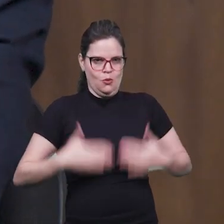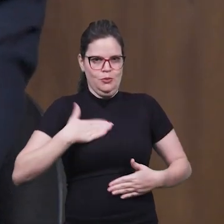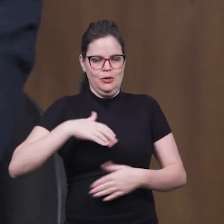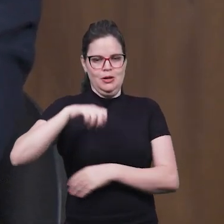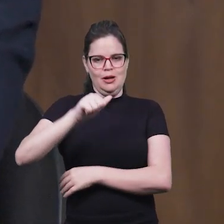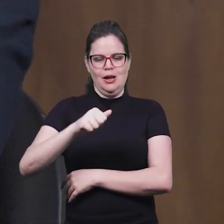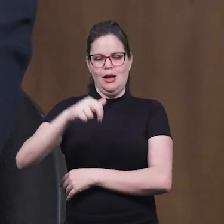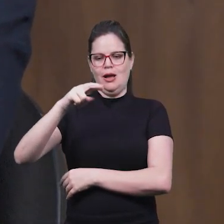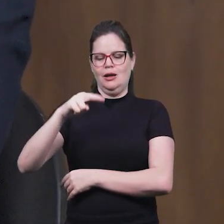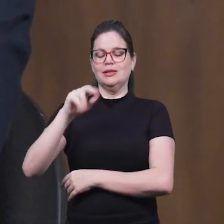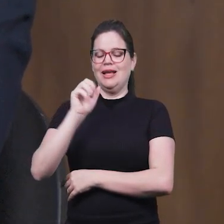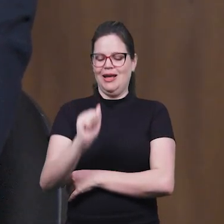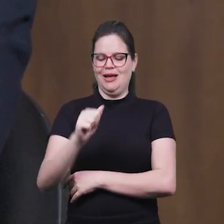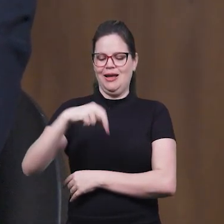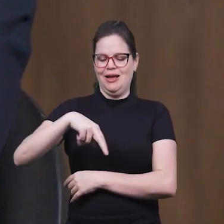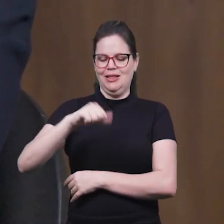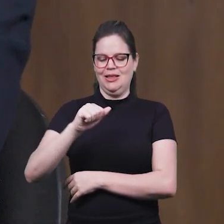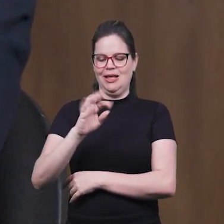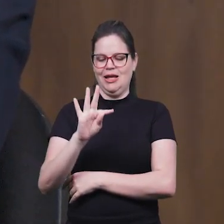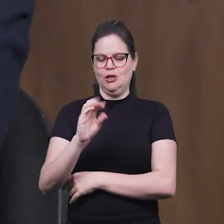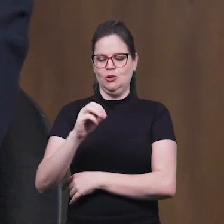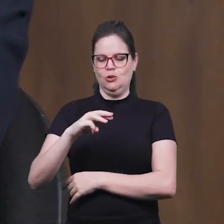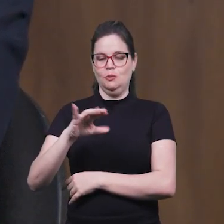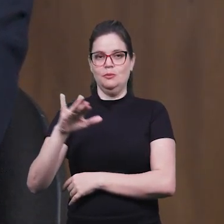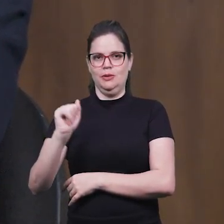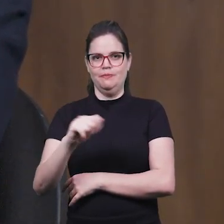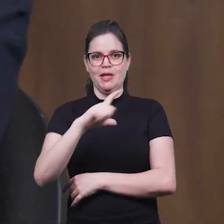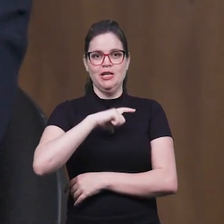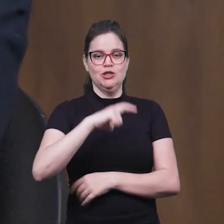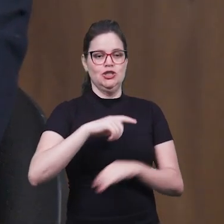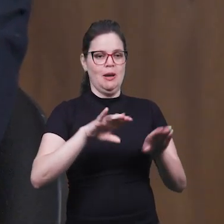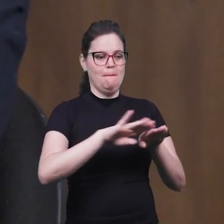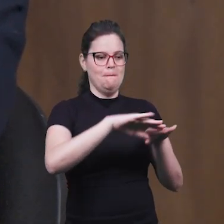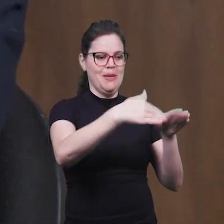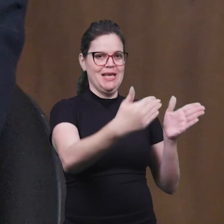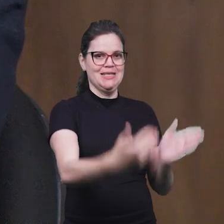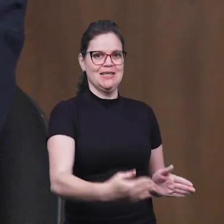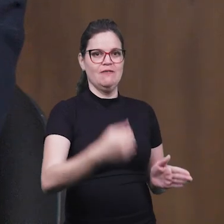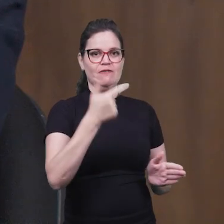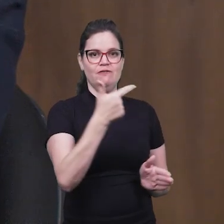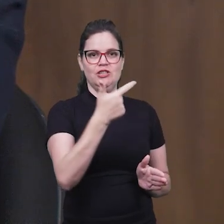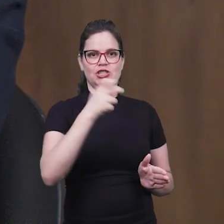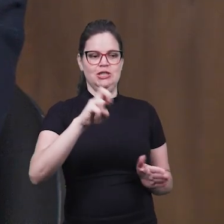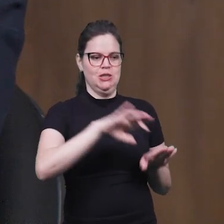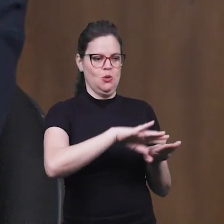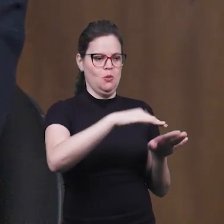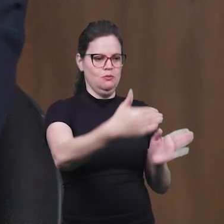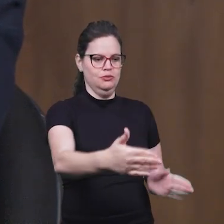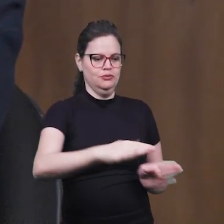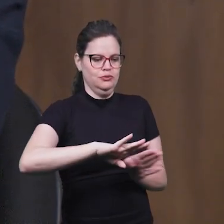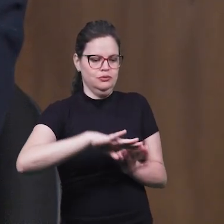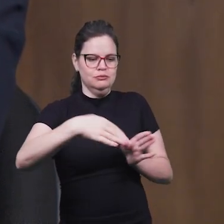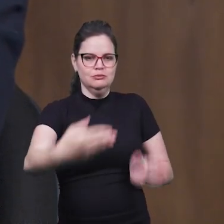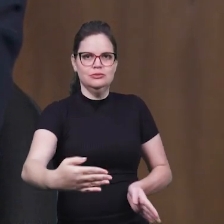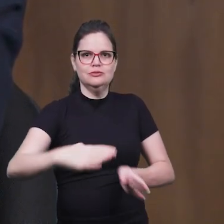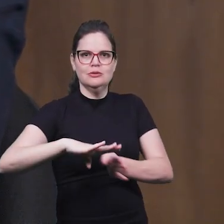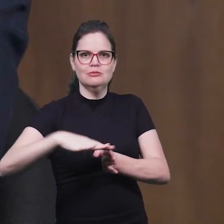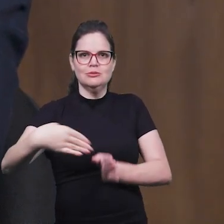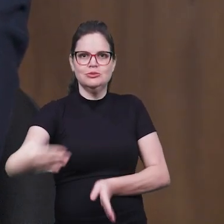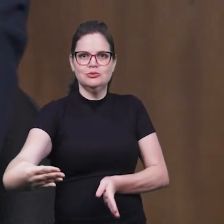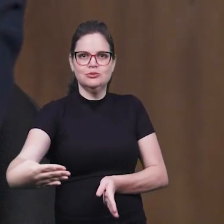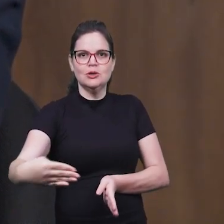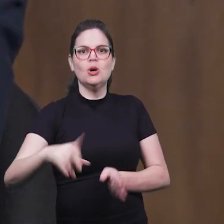tamanho, com 25 mesas de mármore, onde se colocava as chamadas